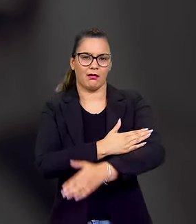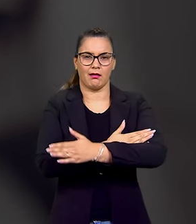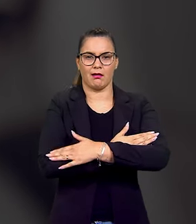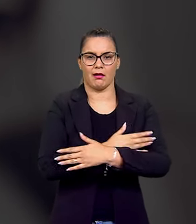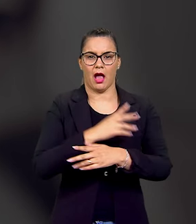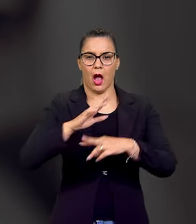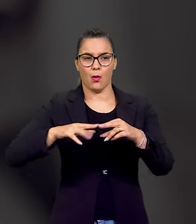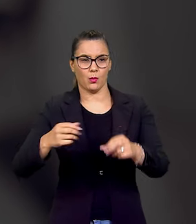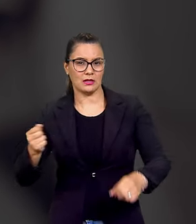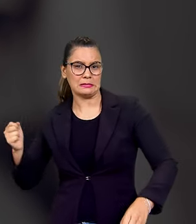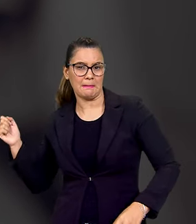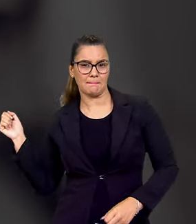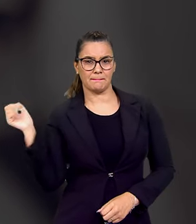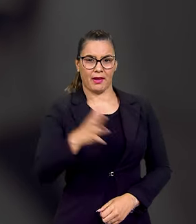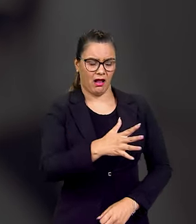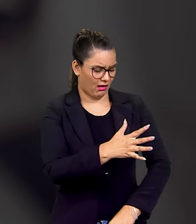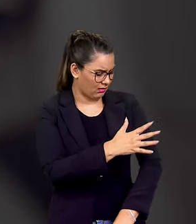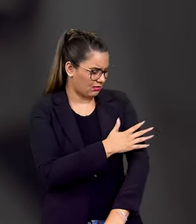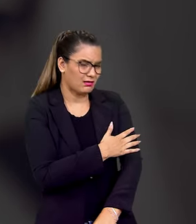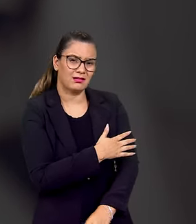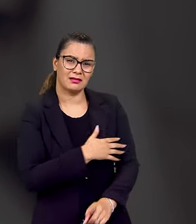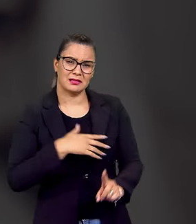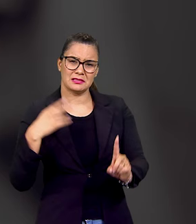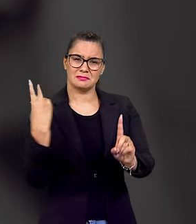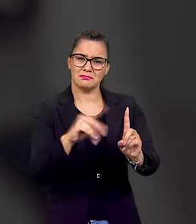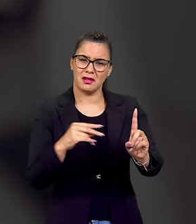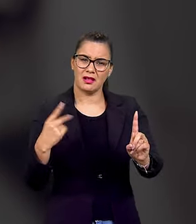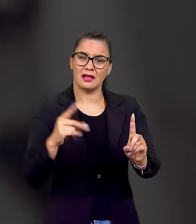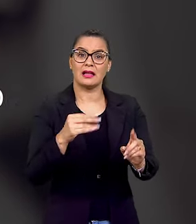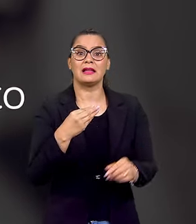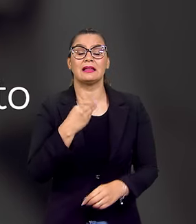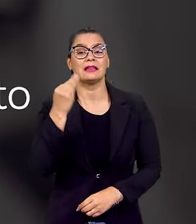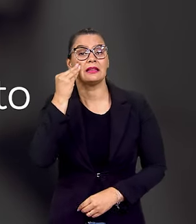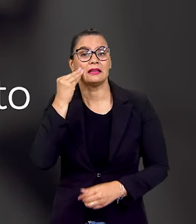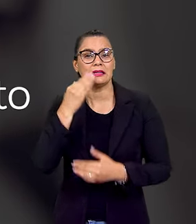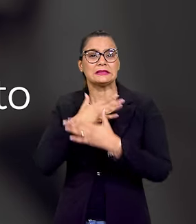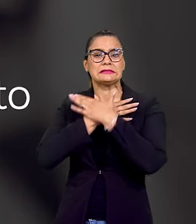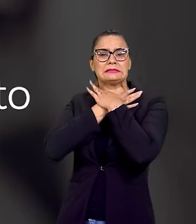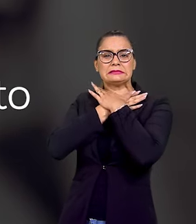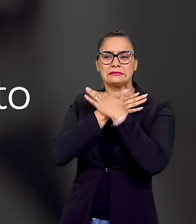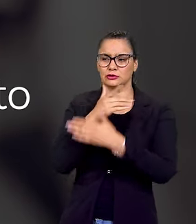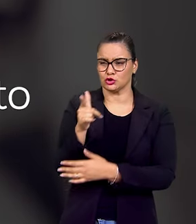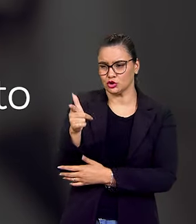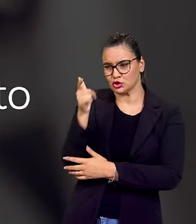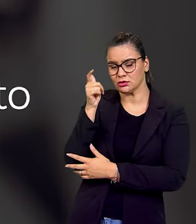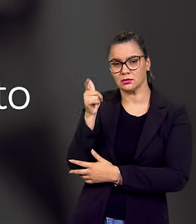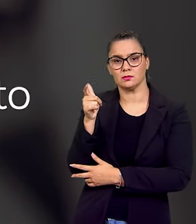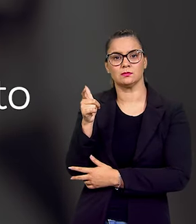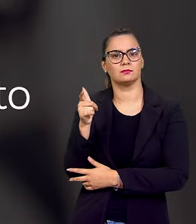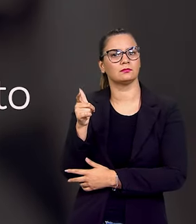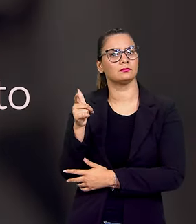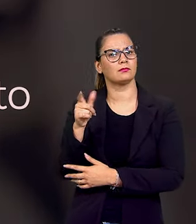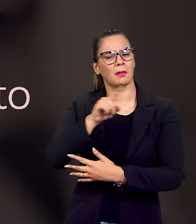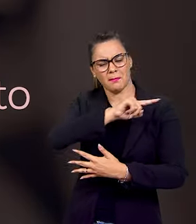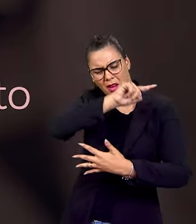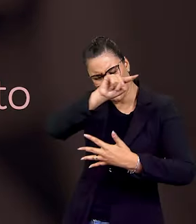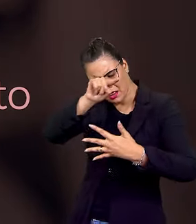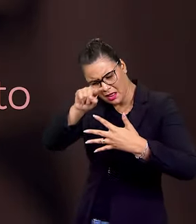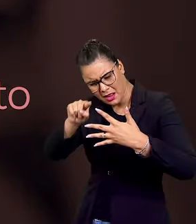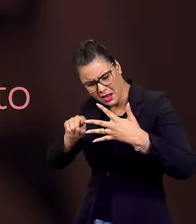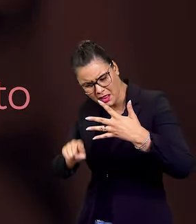lesão provocada por objeto atirado, espancamento, tentativa de estrangulamento, tiro.